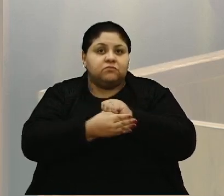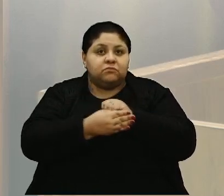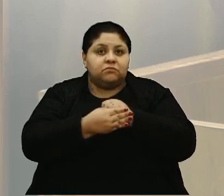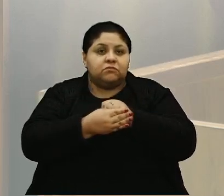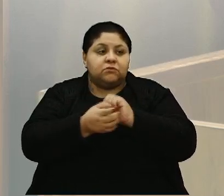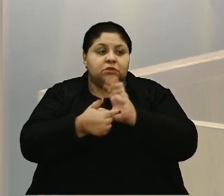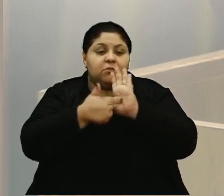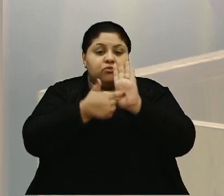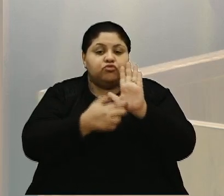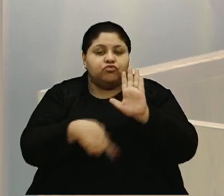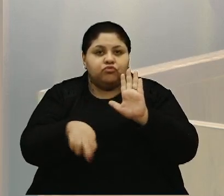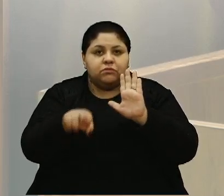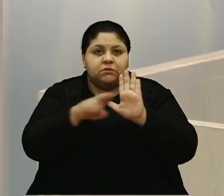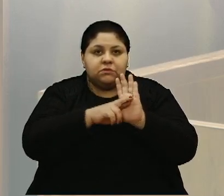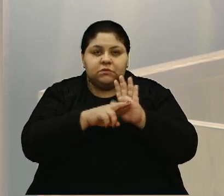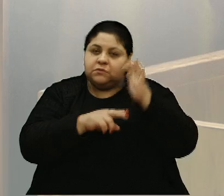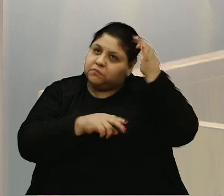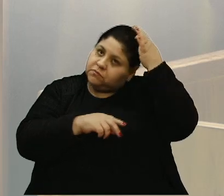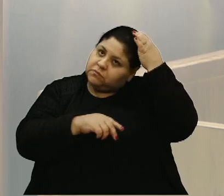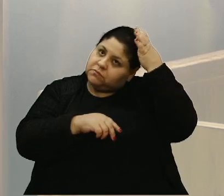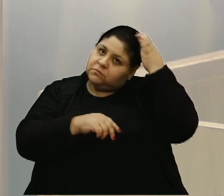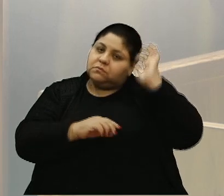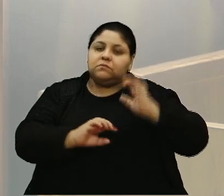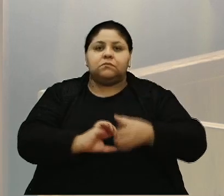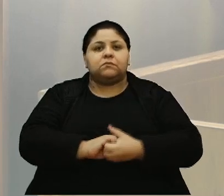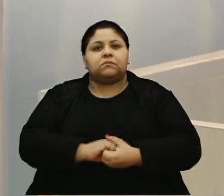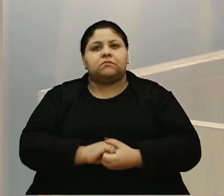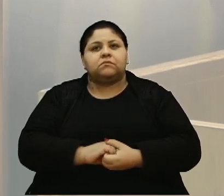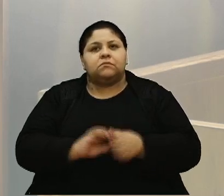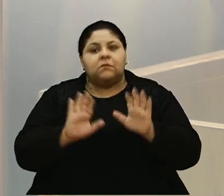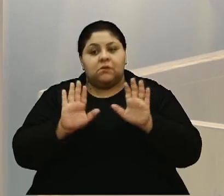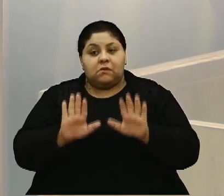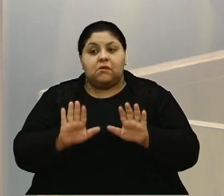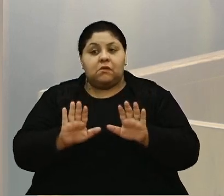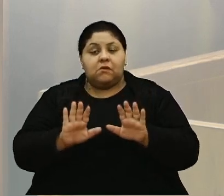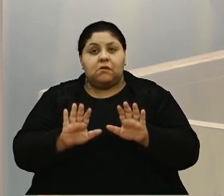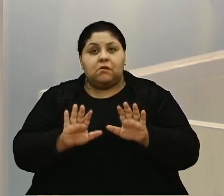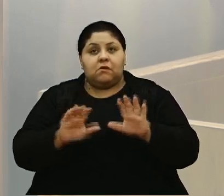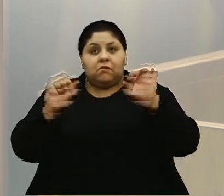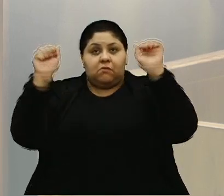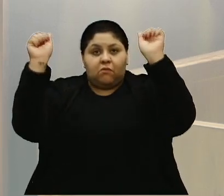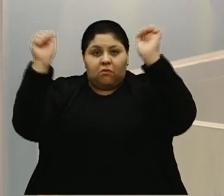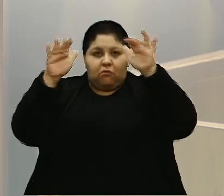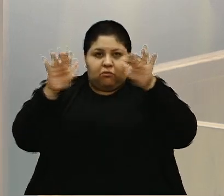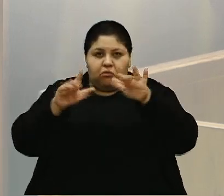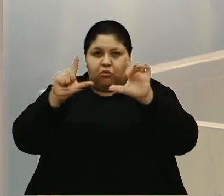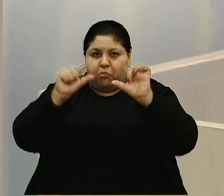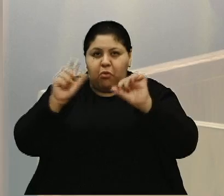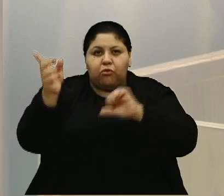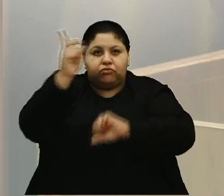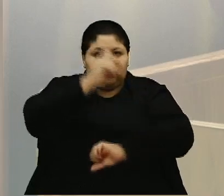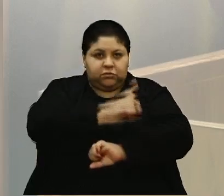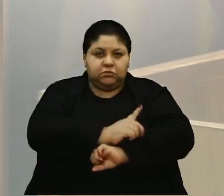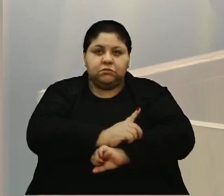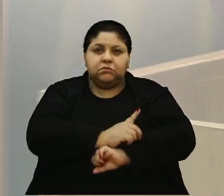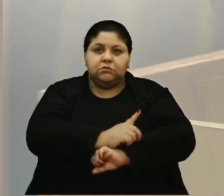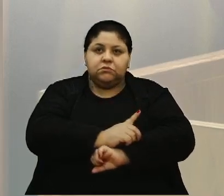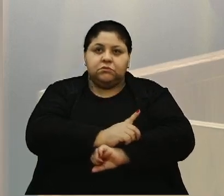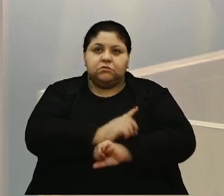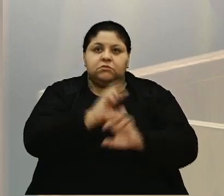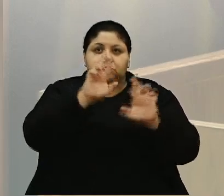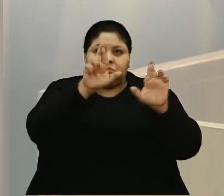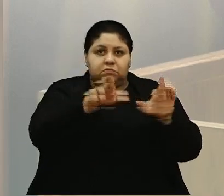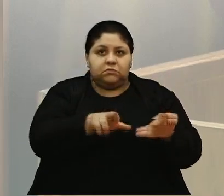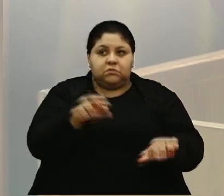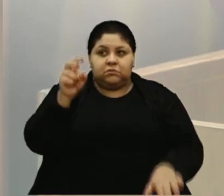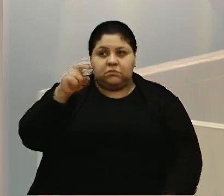resultado. Esses dias que parou a chuva, que foi poucos dias que parou a chuva, a região